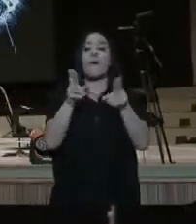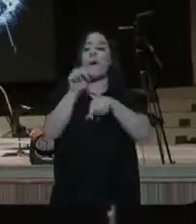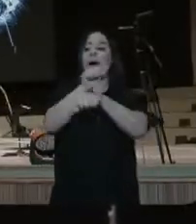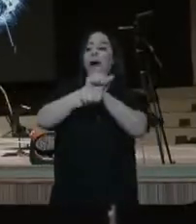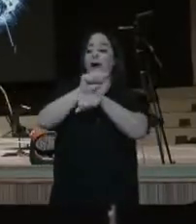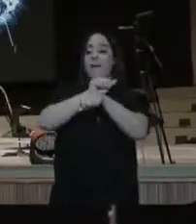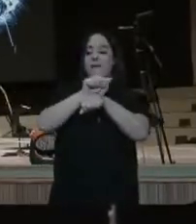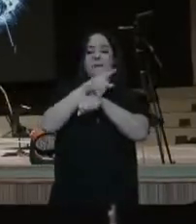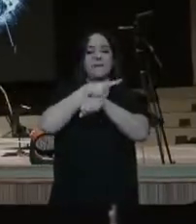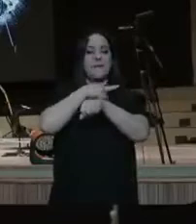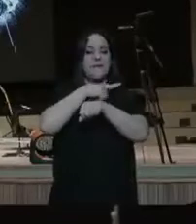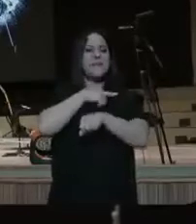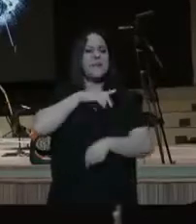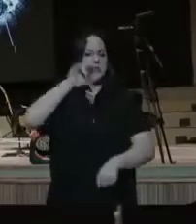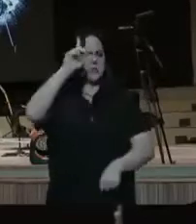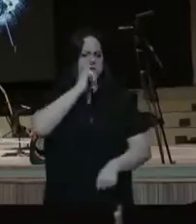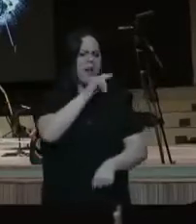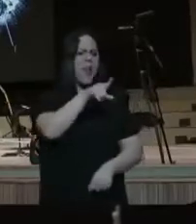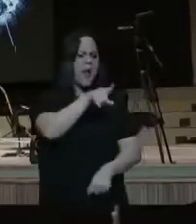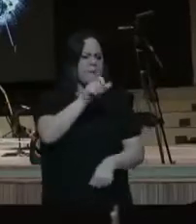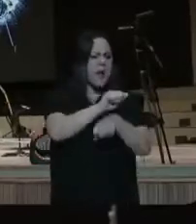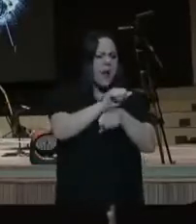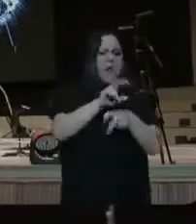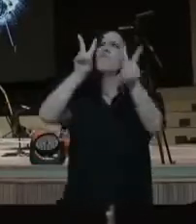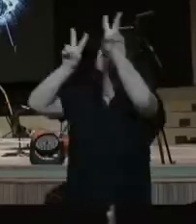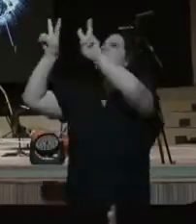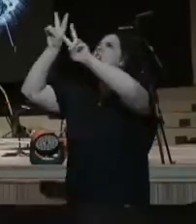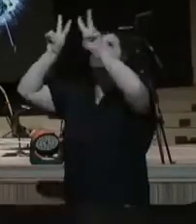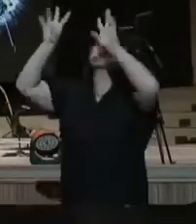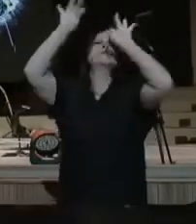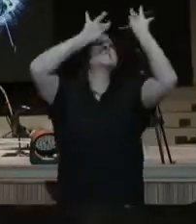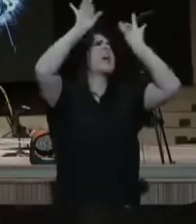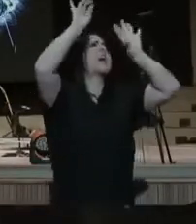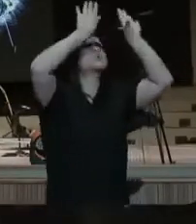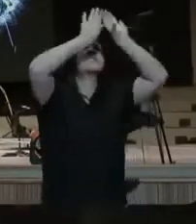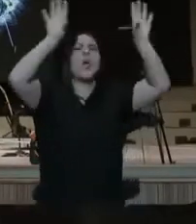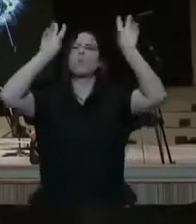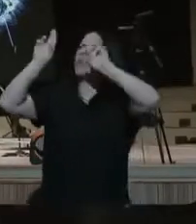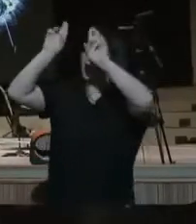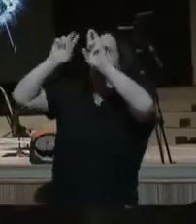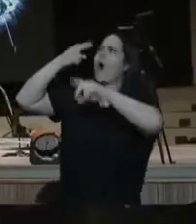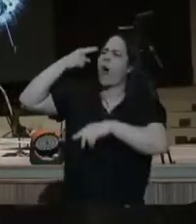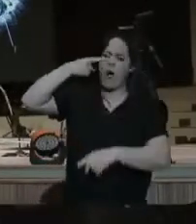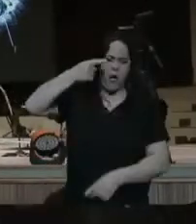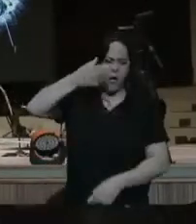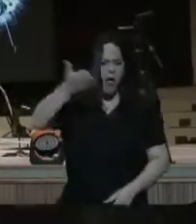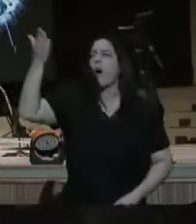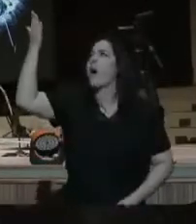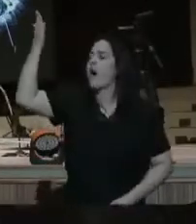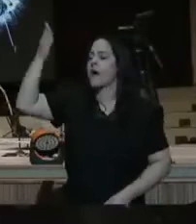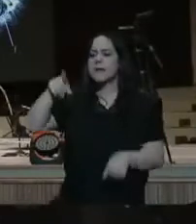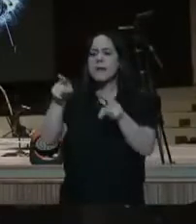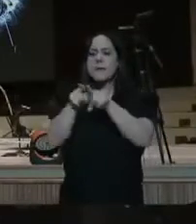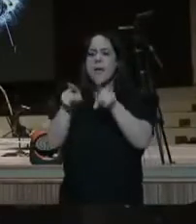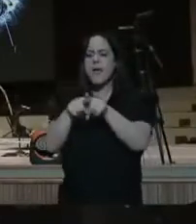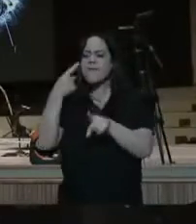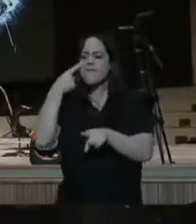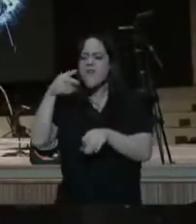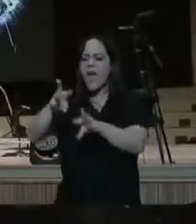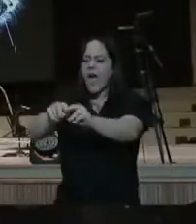dizer olha para o céu olha para as estrelas olha bateia